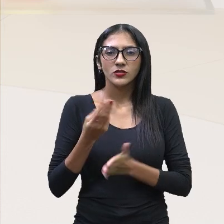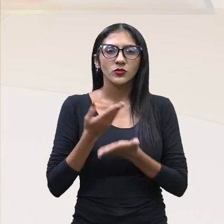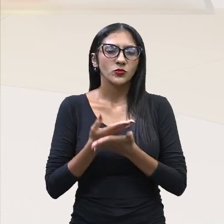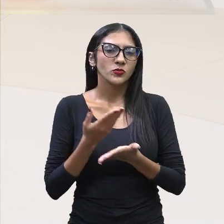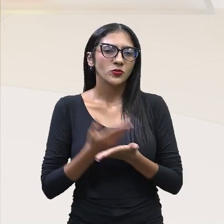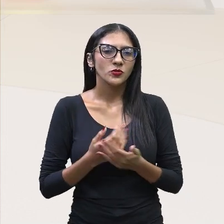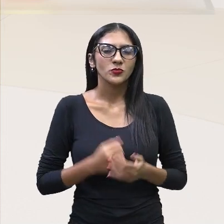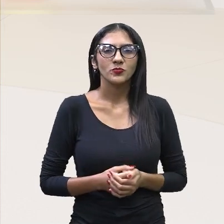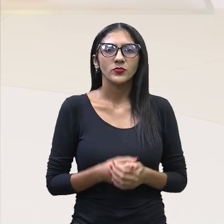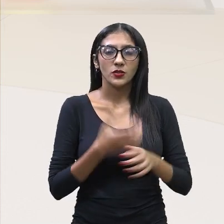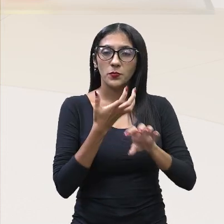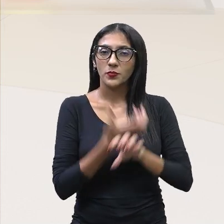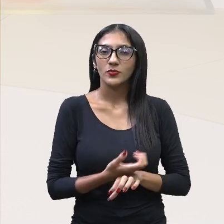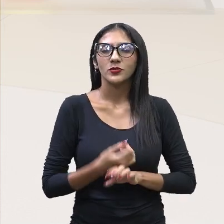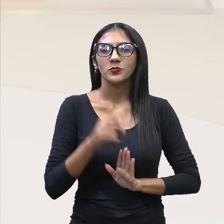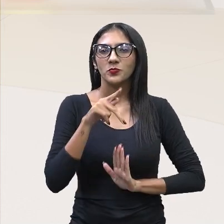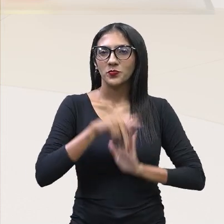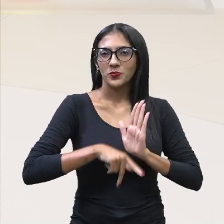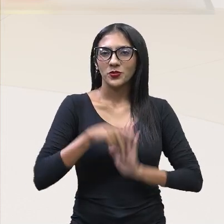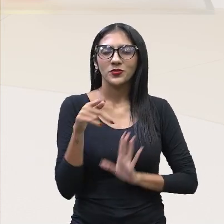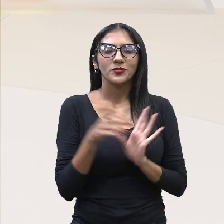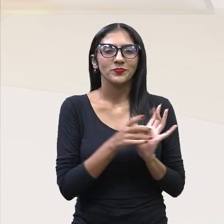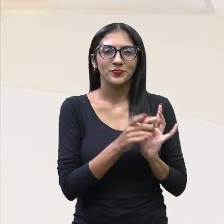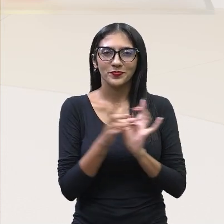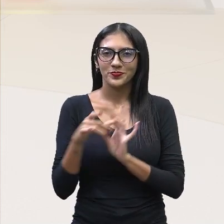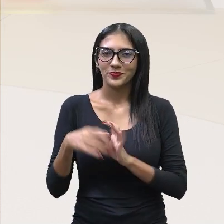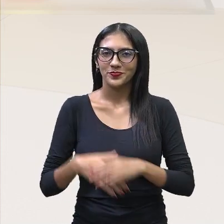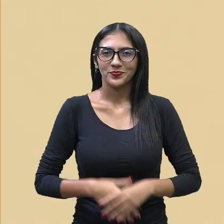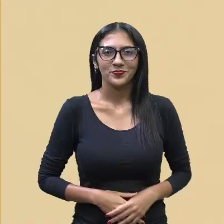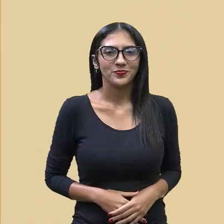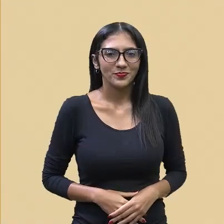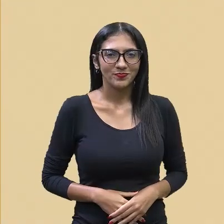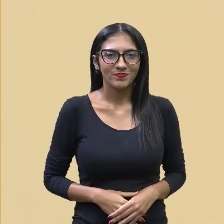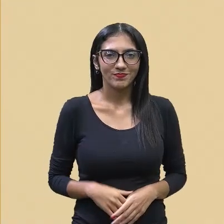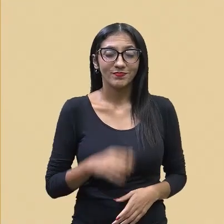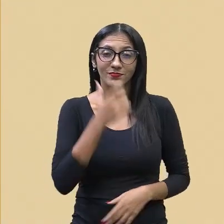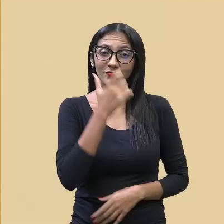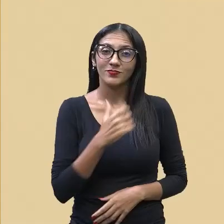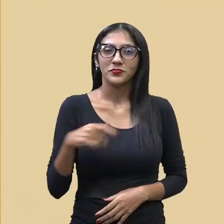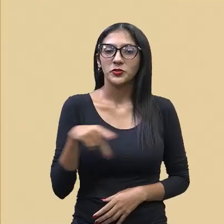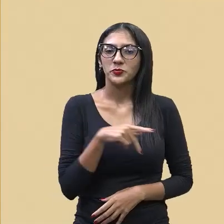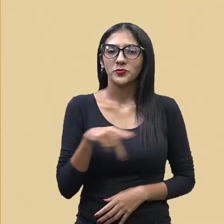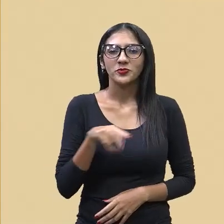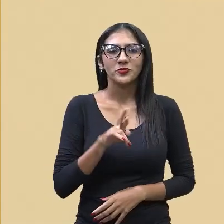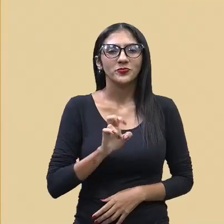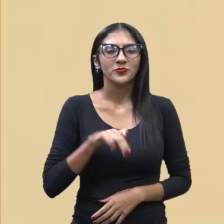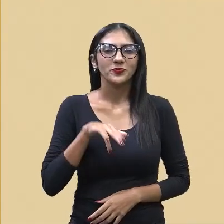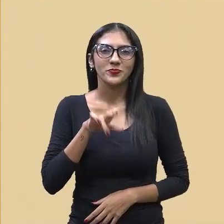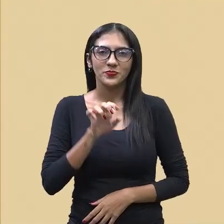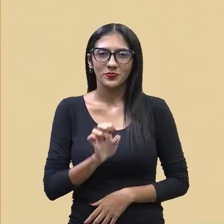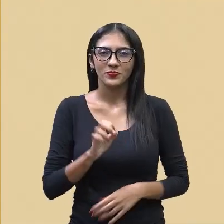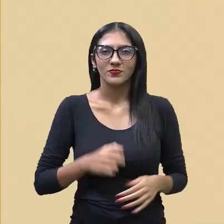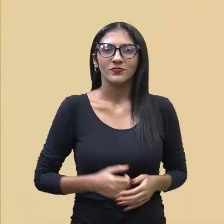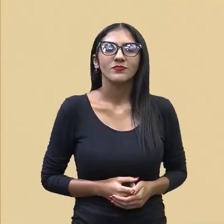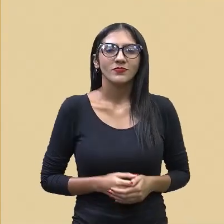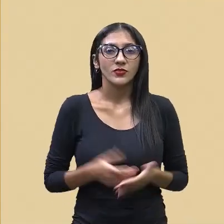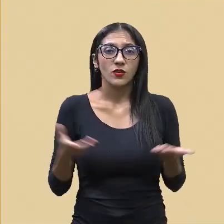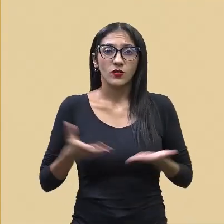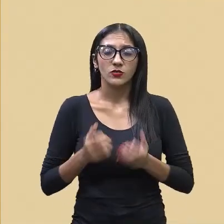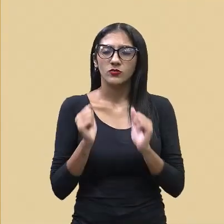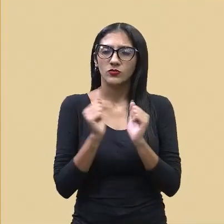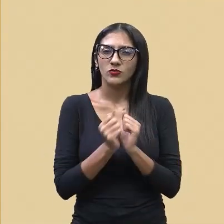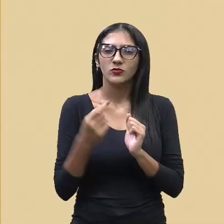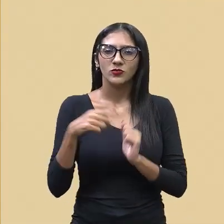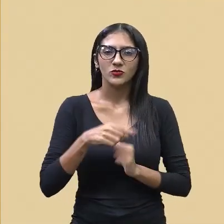do nosso Projetos Integradores. Eu sou o professor René Moreira e estou com